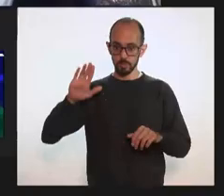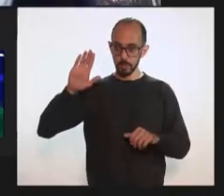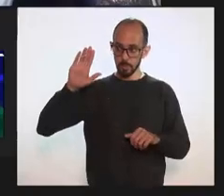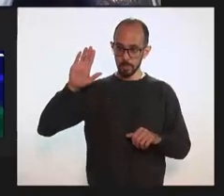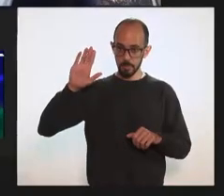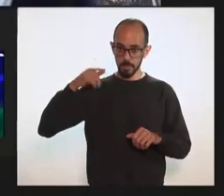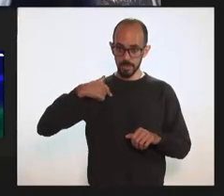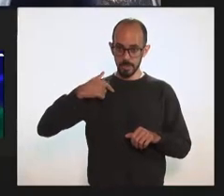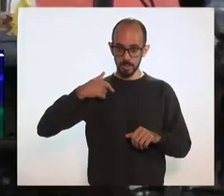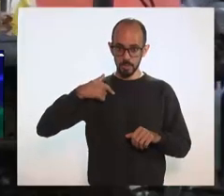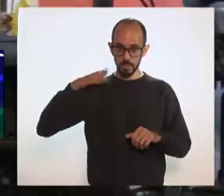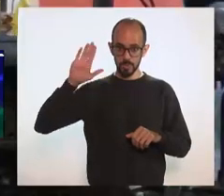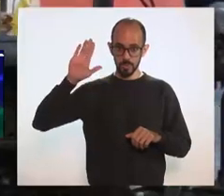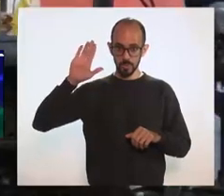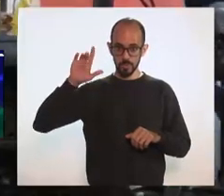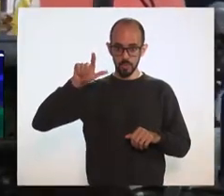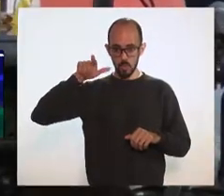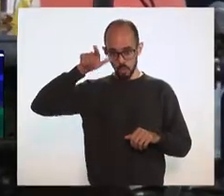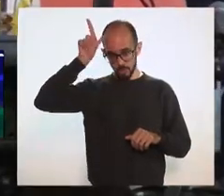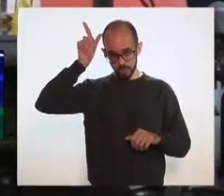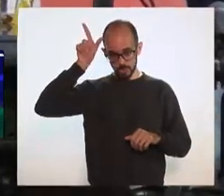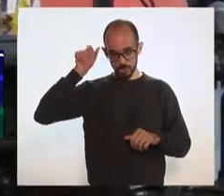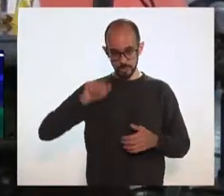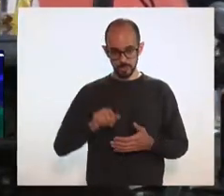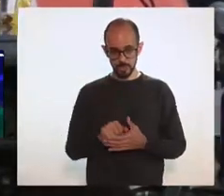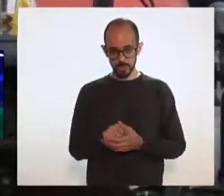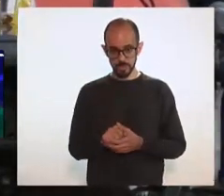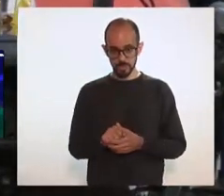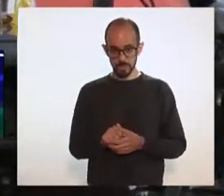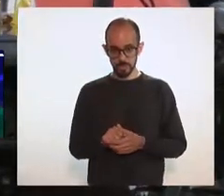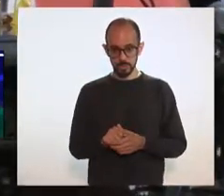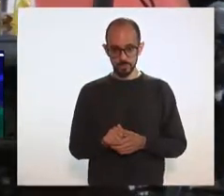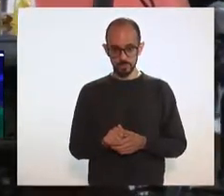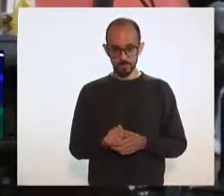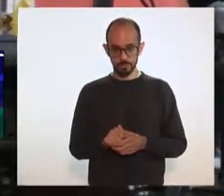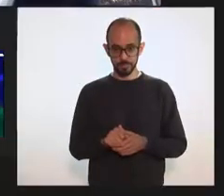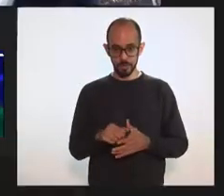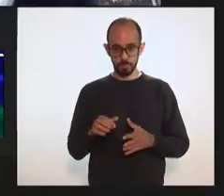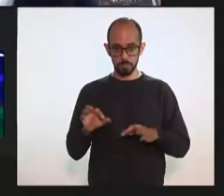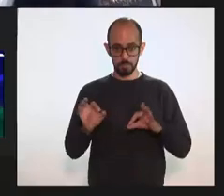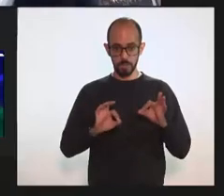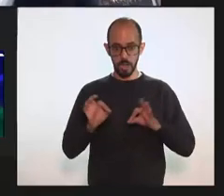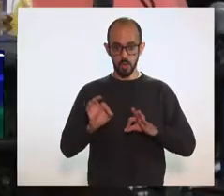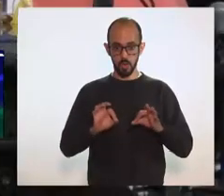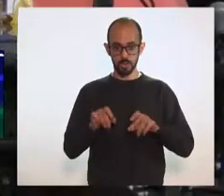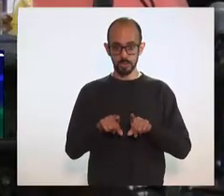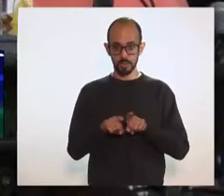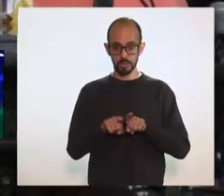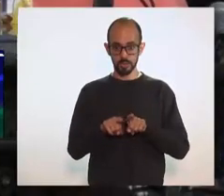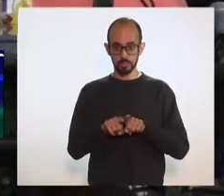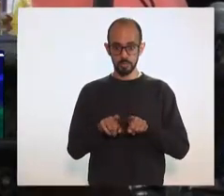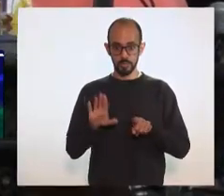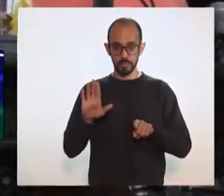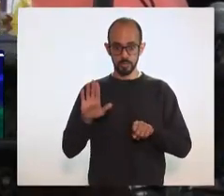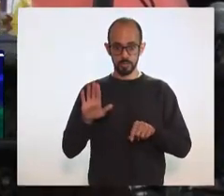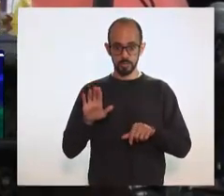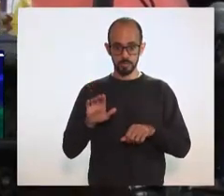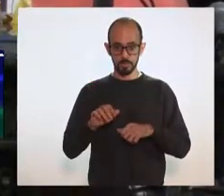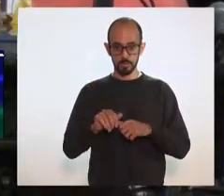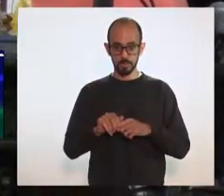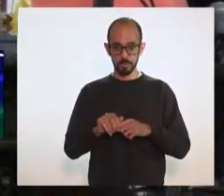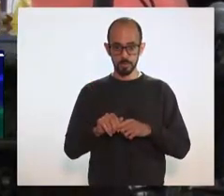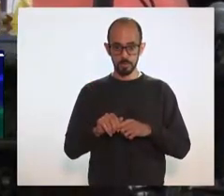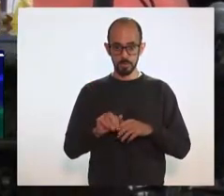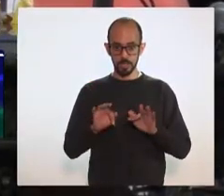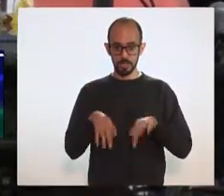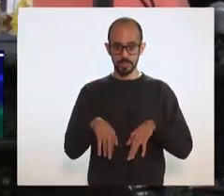abstenção, só isso. Abstenção também, deputado Luiz. Pela ordem, por favor. Presidência, está encerrada a ordem do dia.